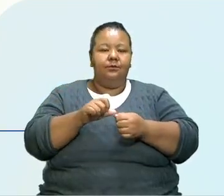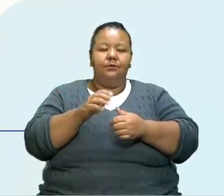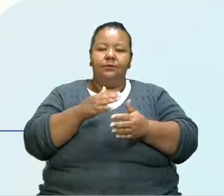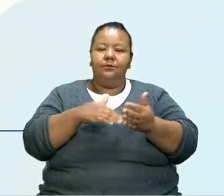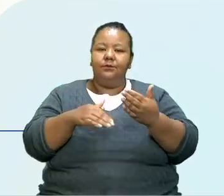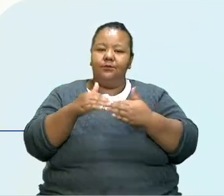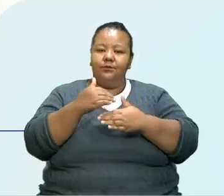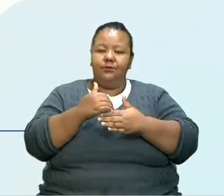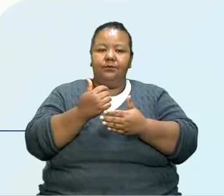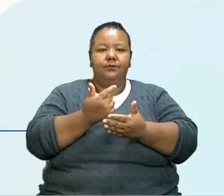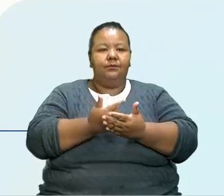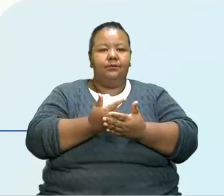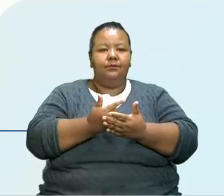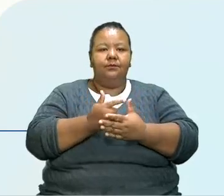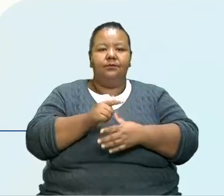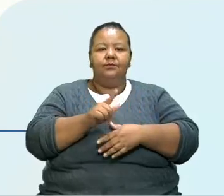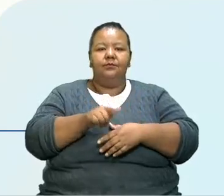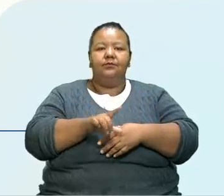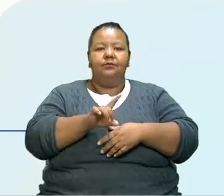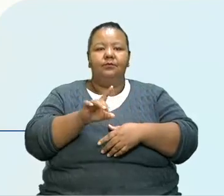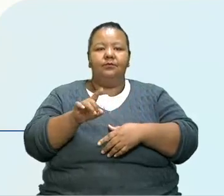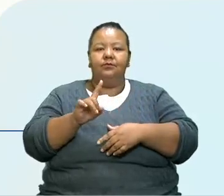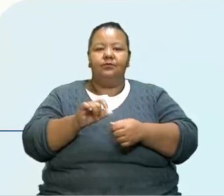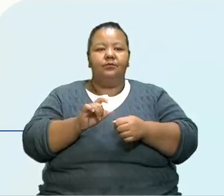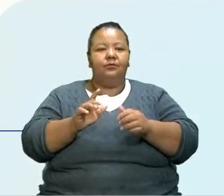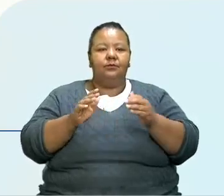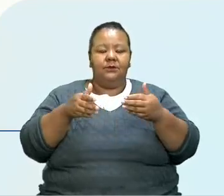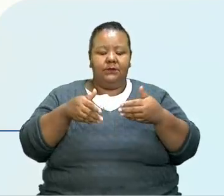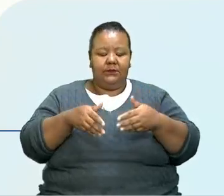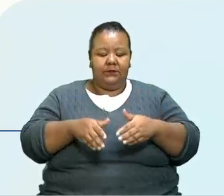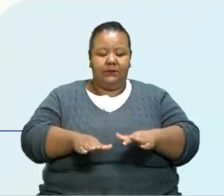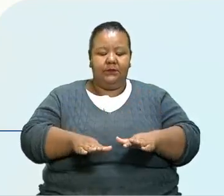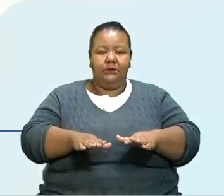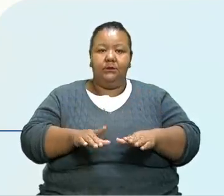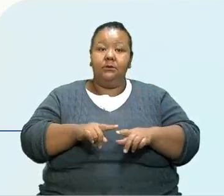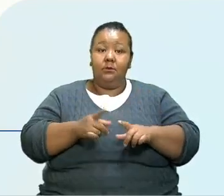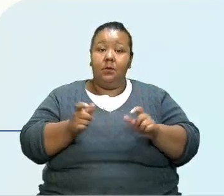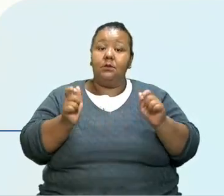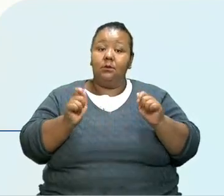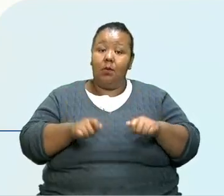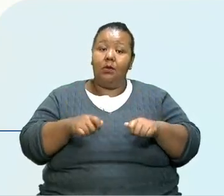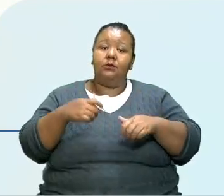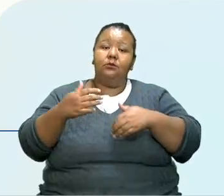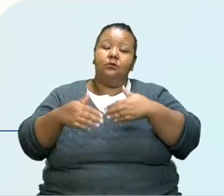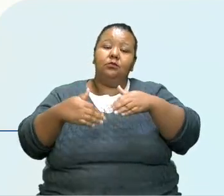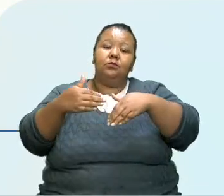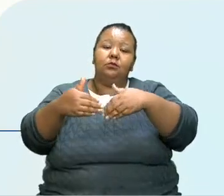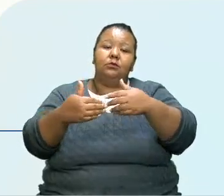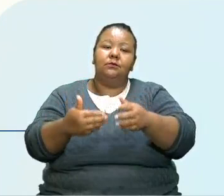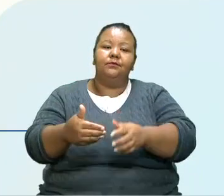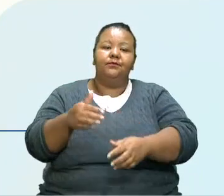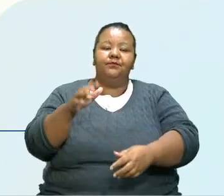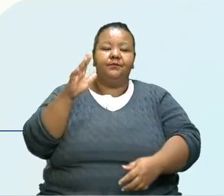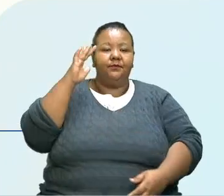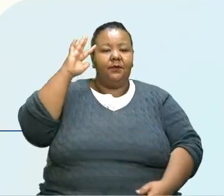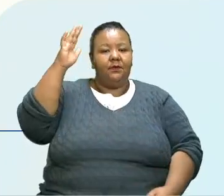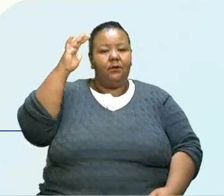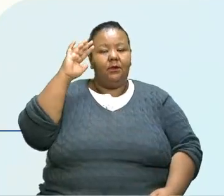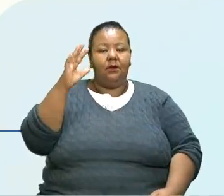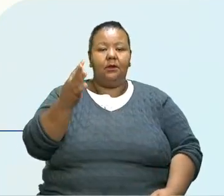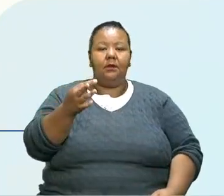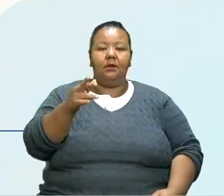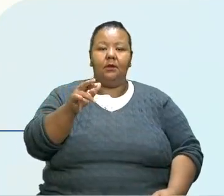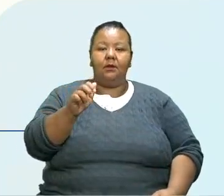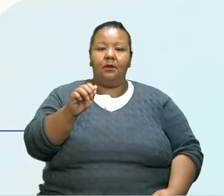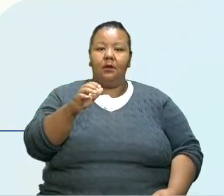tarefas. Então, eu não estou falando somente que ele nasce, mas que ele pode desenvolver, mas a teoria dos traços, ela vai analisar